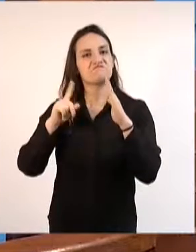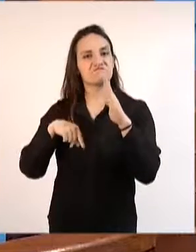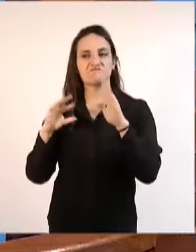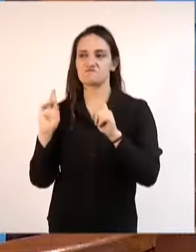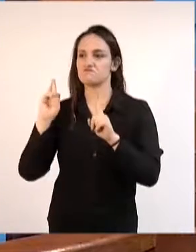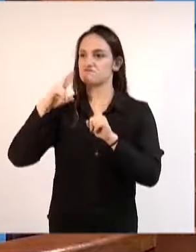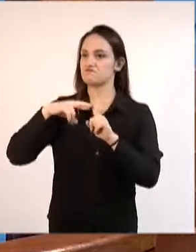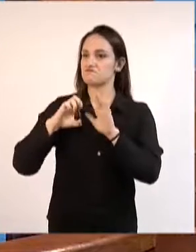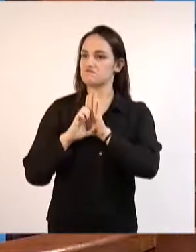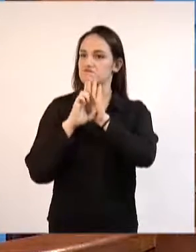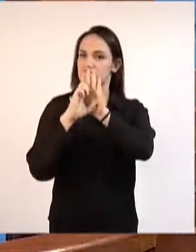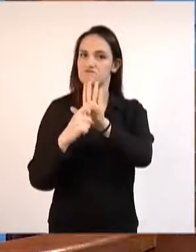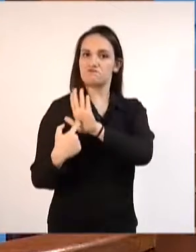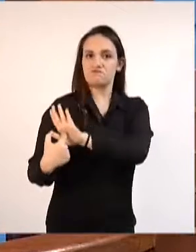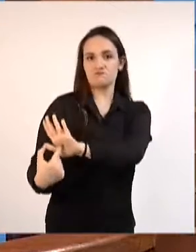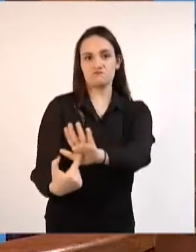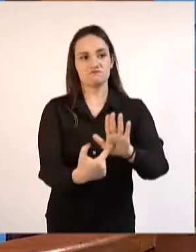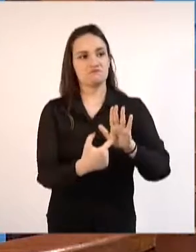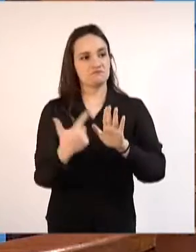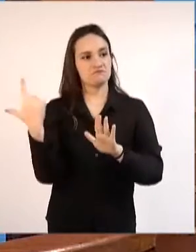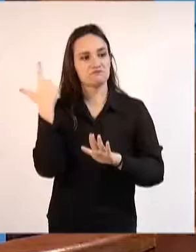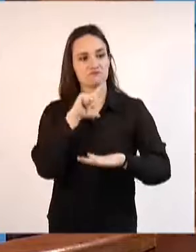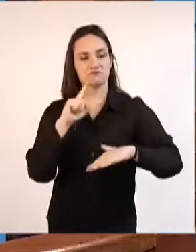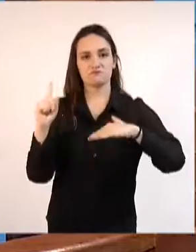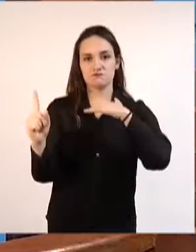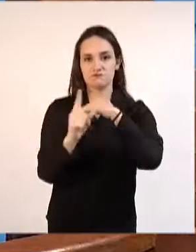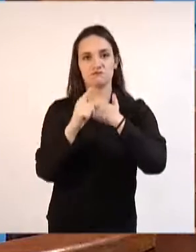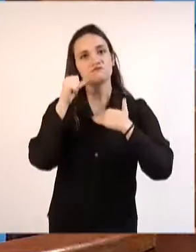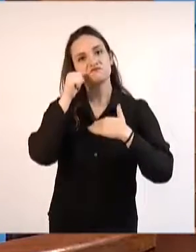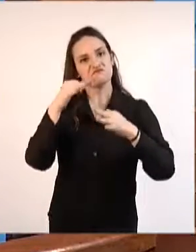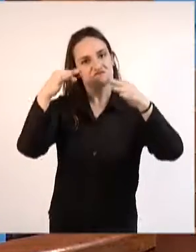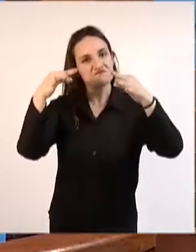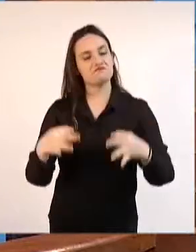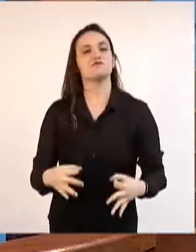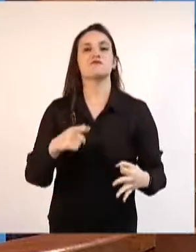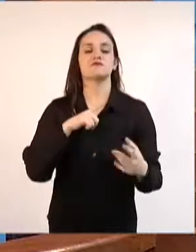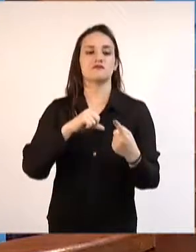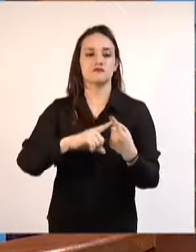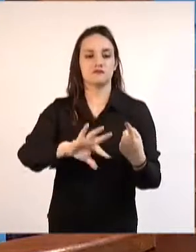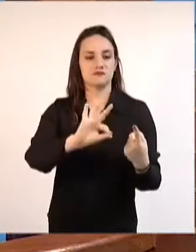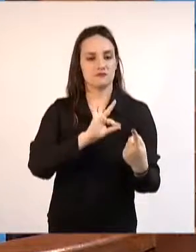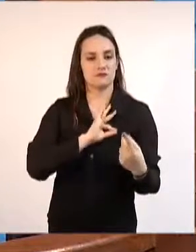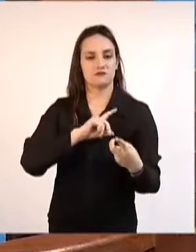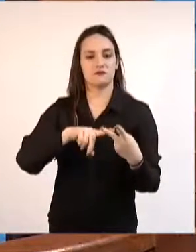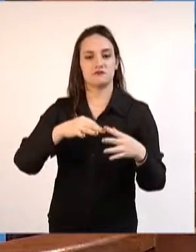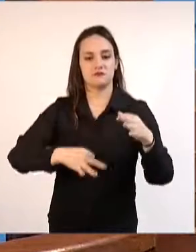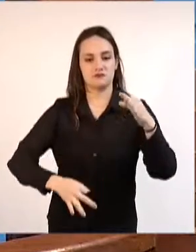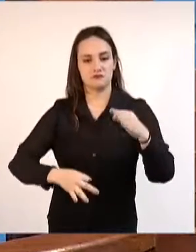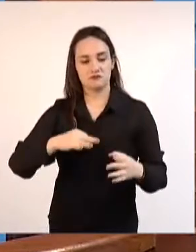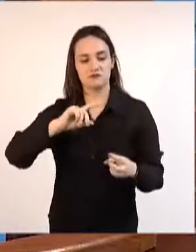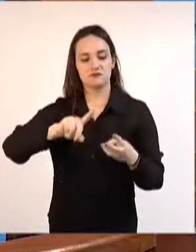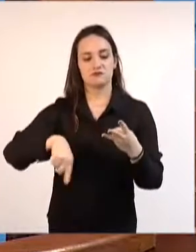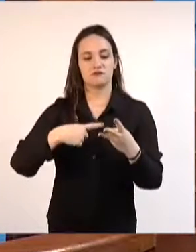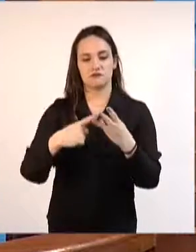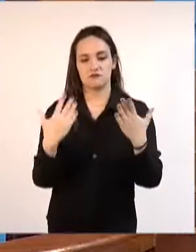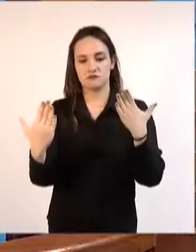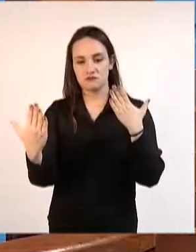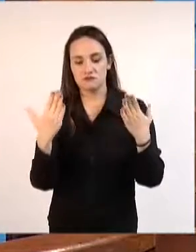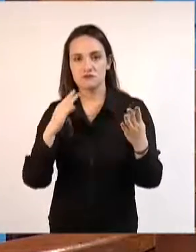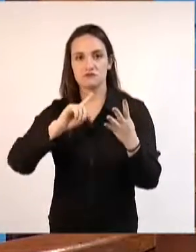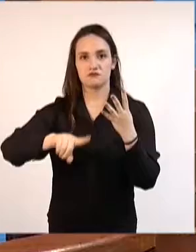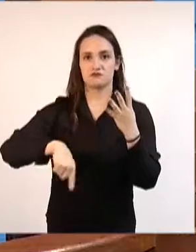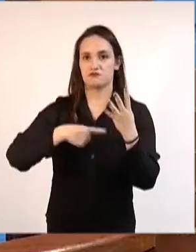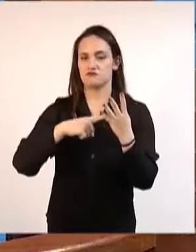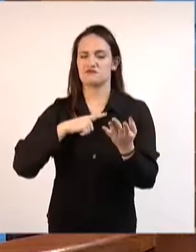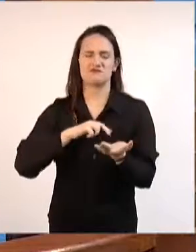país em termos de atendimento à mulher, porque lá tem o atendimento policial, judicial, psicológico,